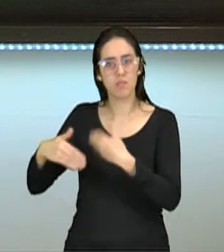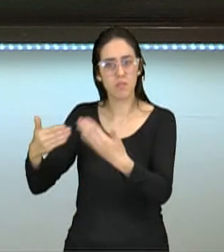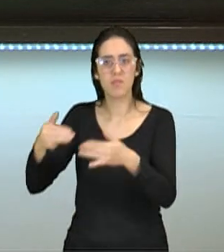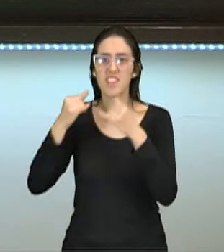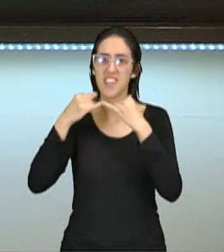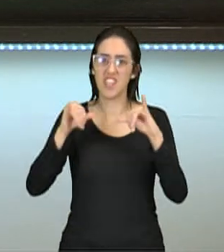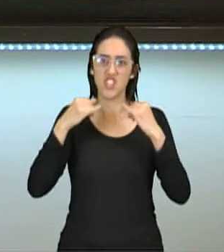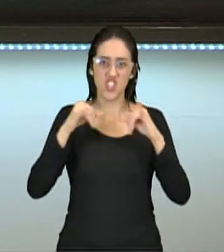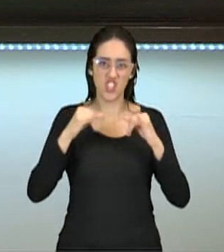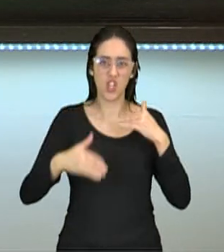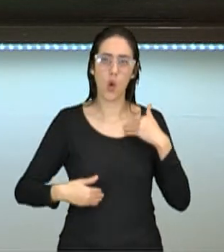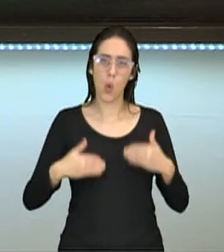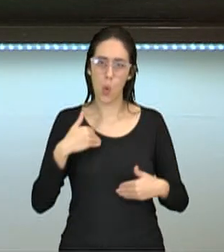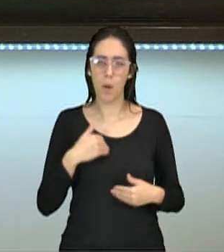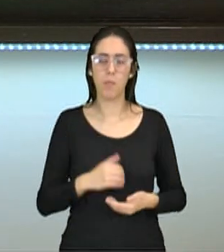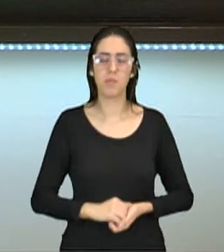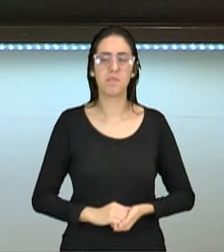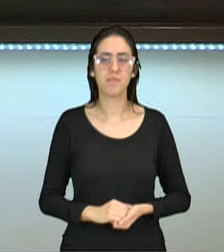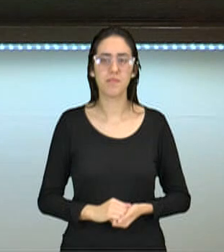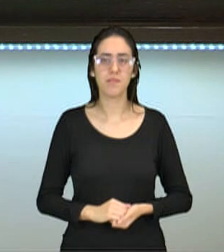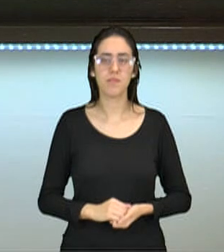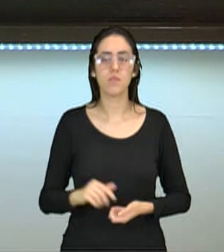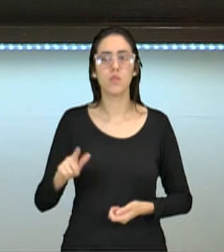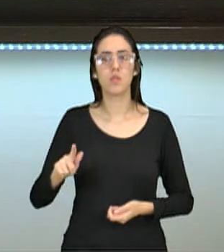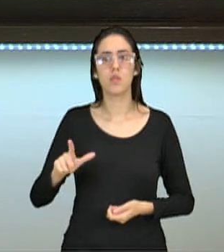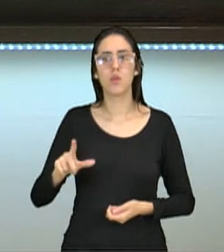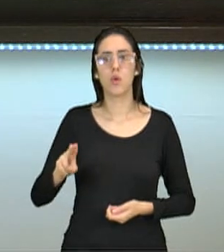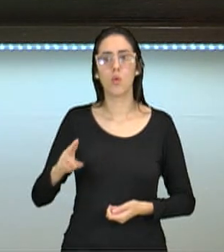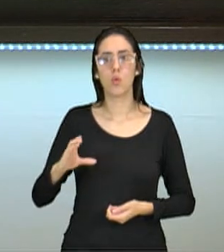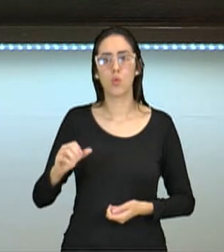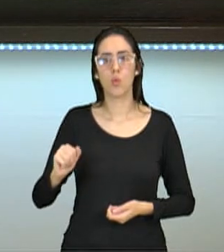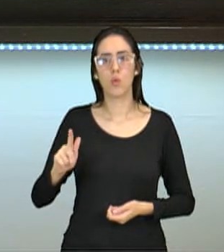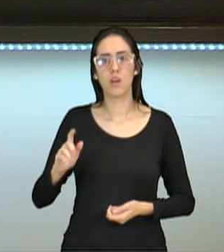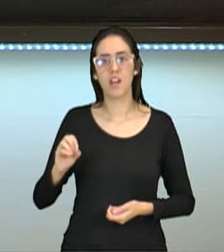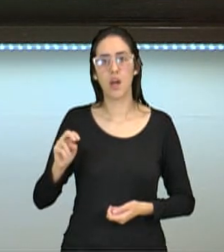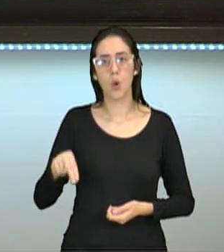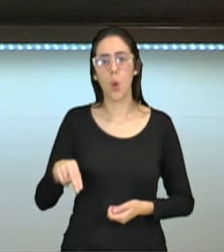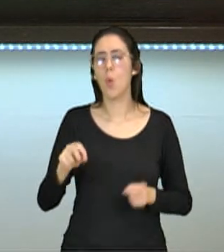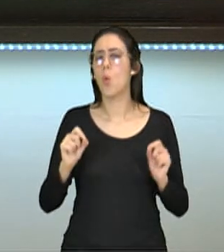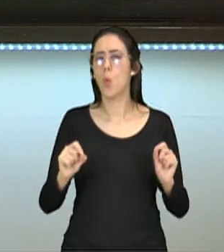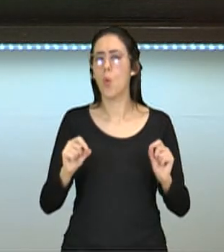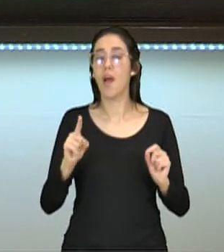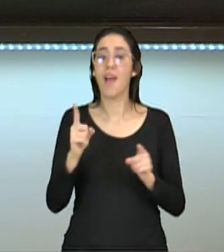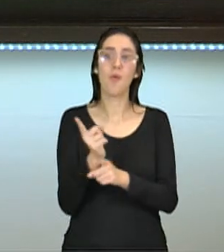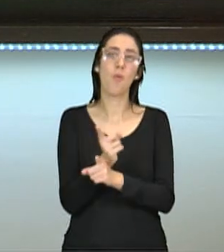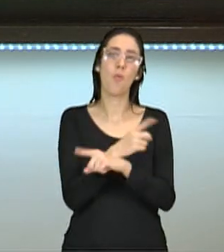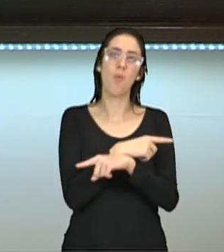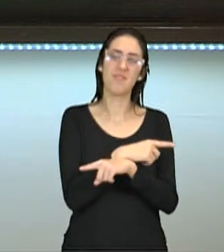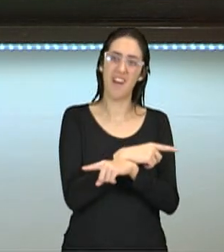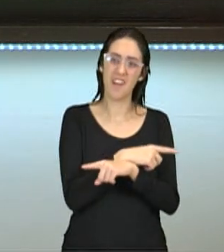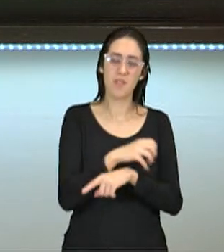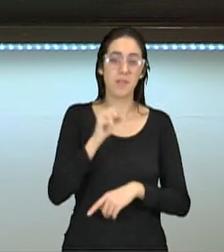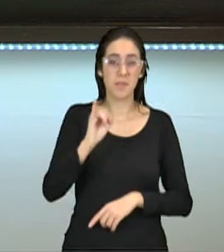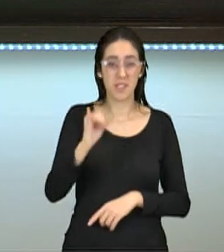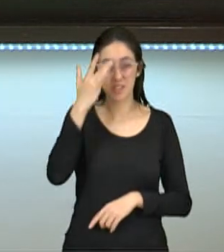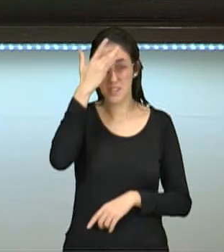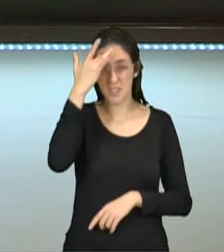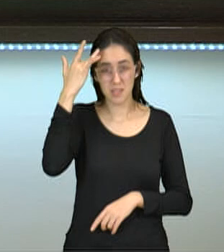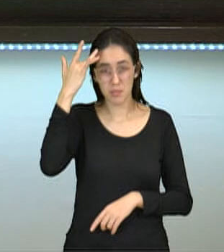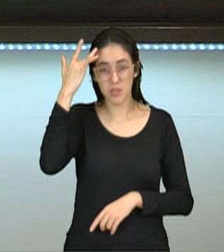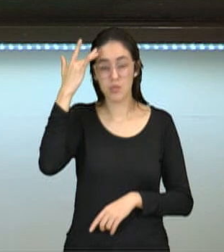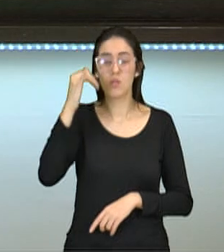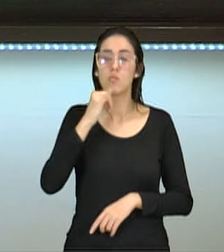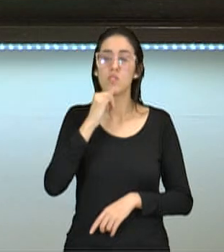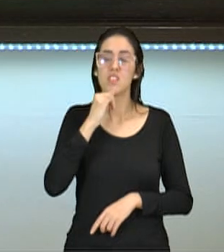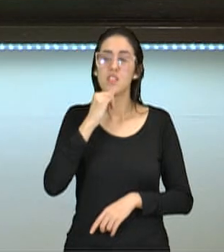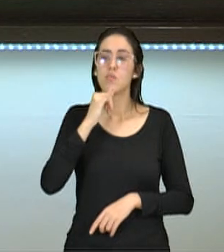de energia, tá? E o glucagon, ele tem um efeito oposto. Então, quando uma pessoa está há muito tempo em